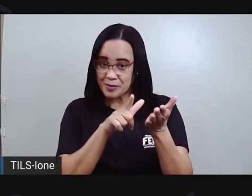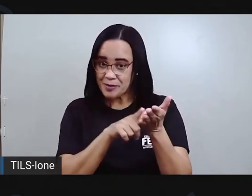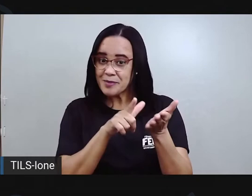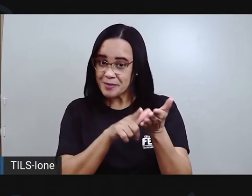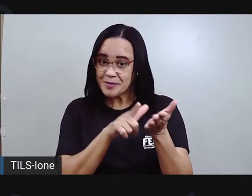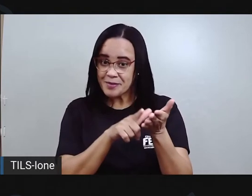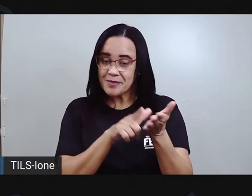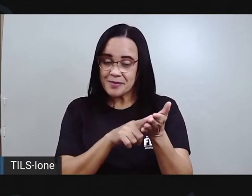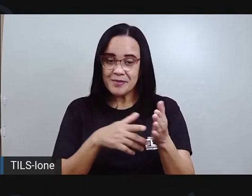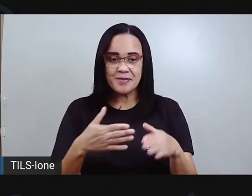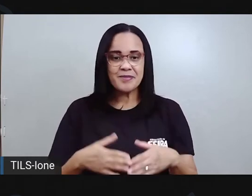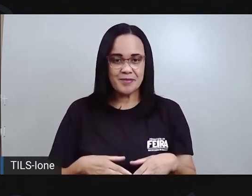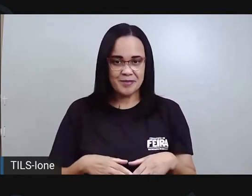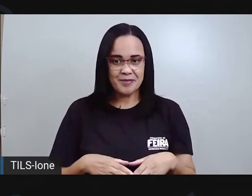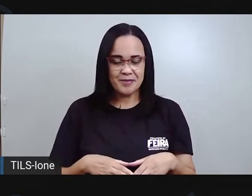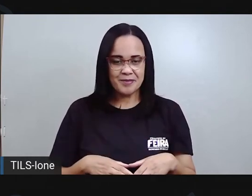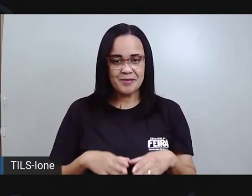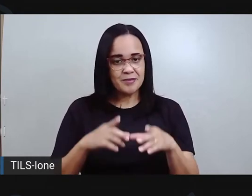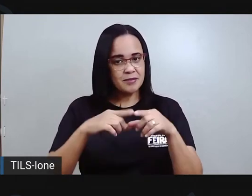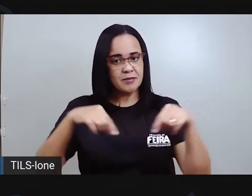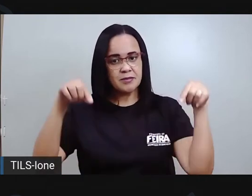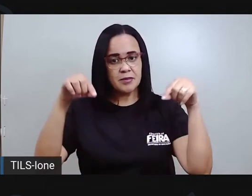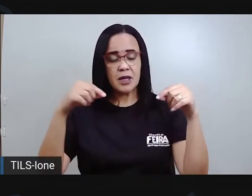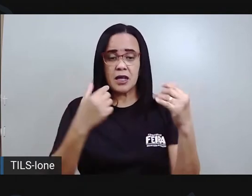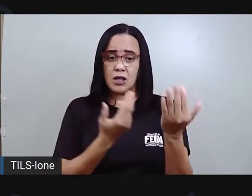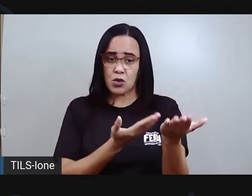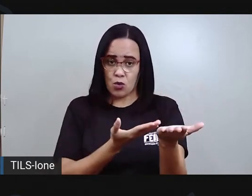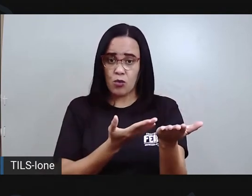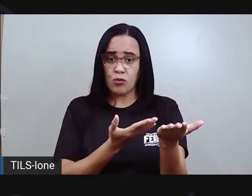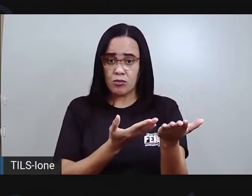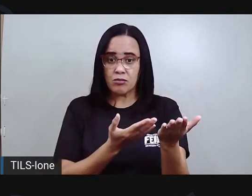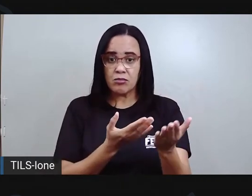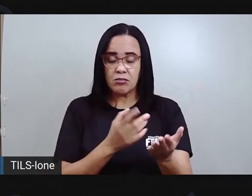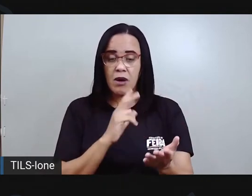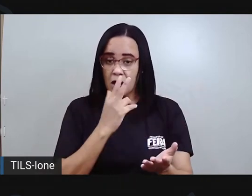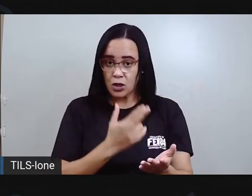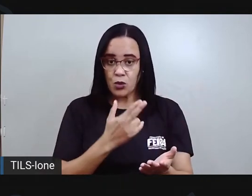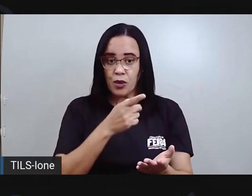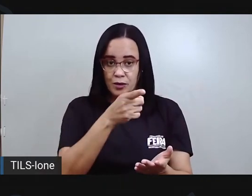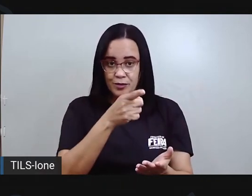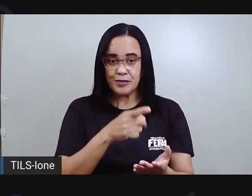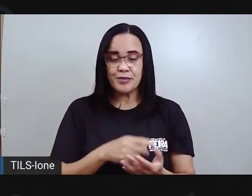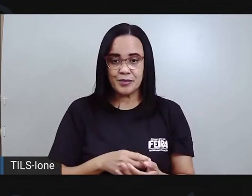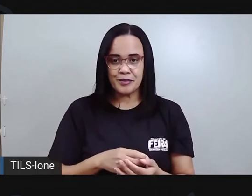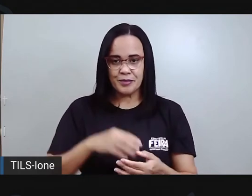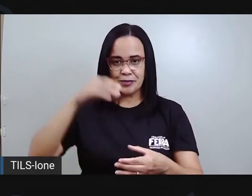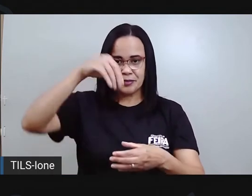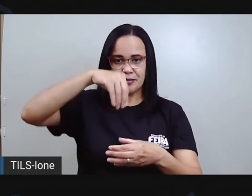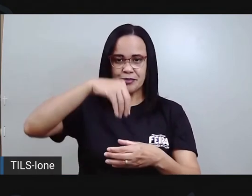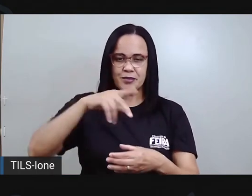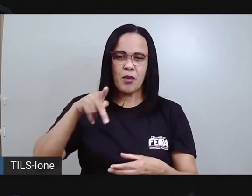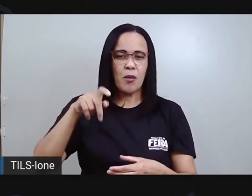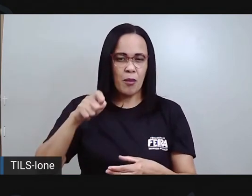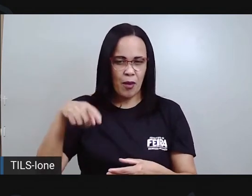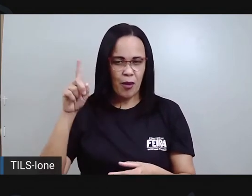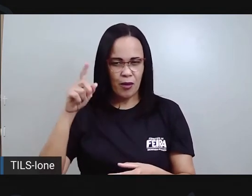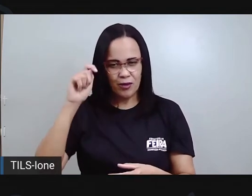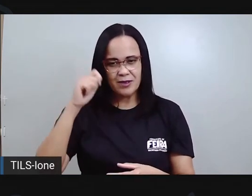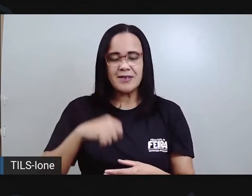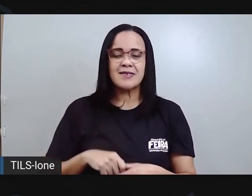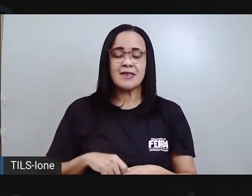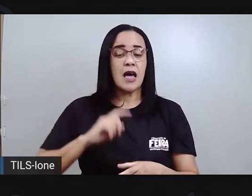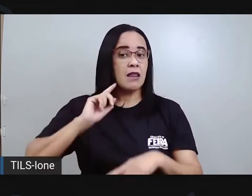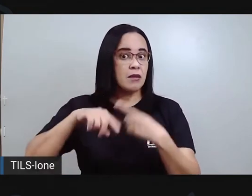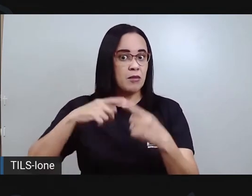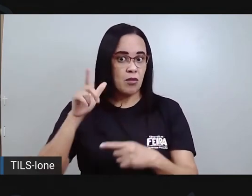Ele é assim, ó. Tá vendo? Ele abre assim no meio e geralmente a gente põe o pó do café aqui. E põe água